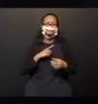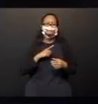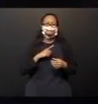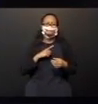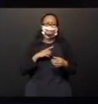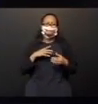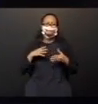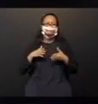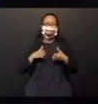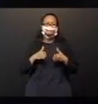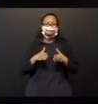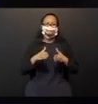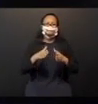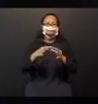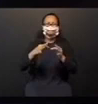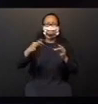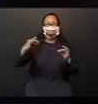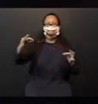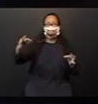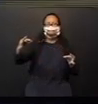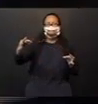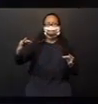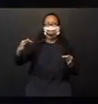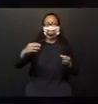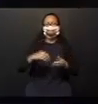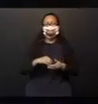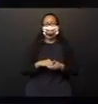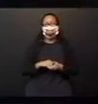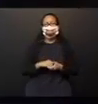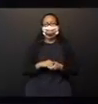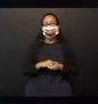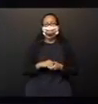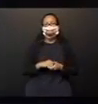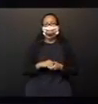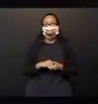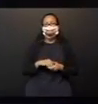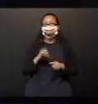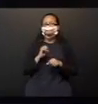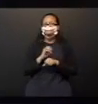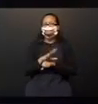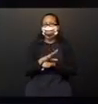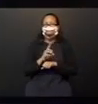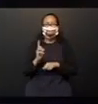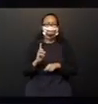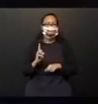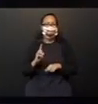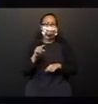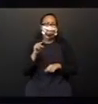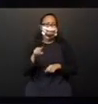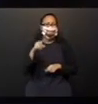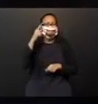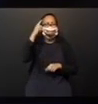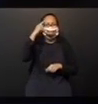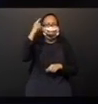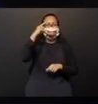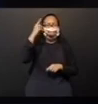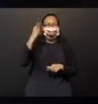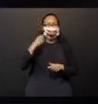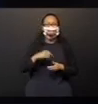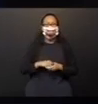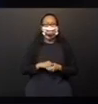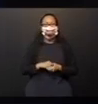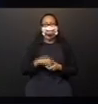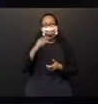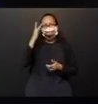corredores compridos. Aqui eu não vou dar dica, não. Aqui eu vou deixar vocês pensarem. Tá bom?